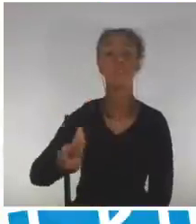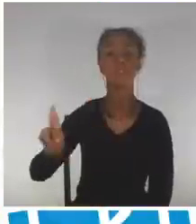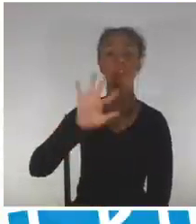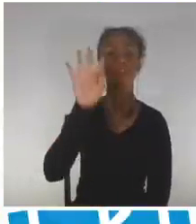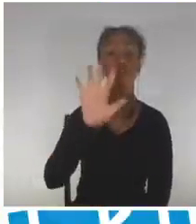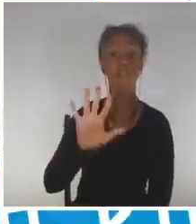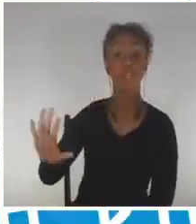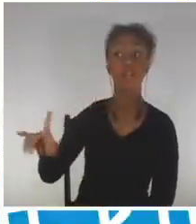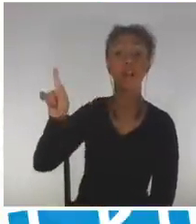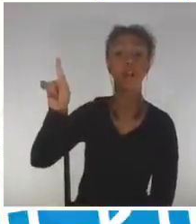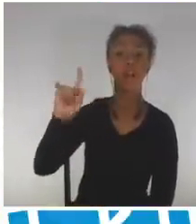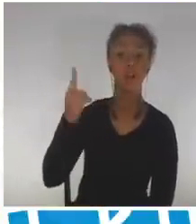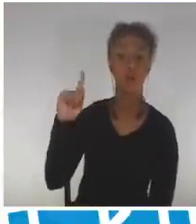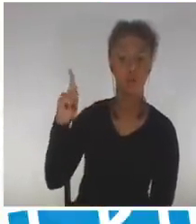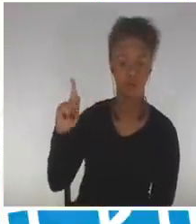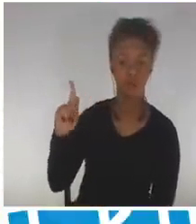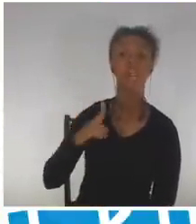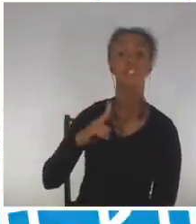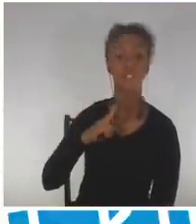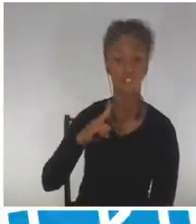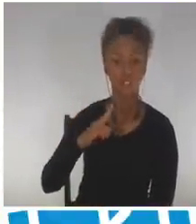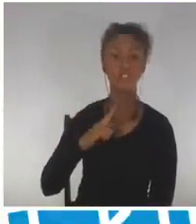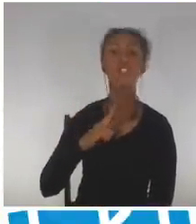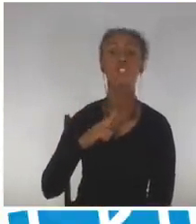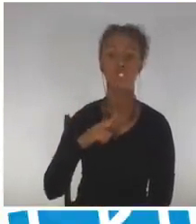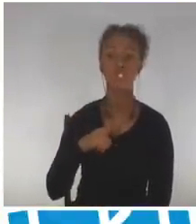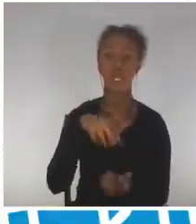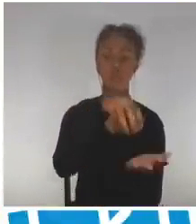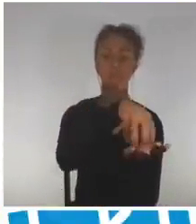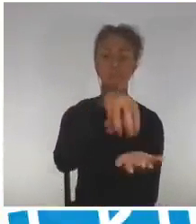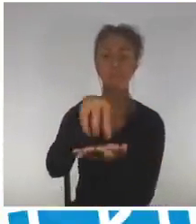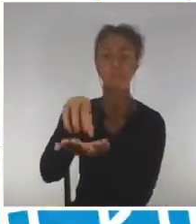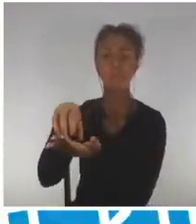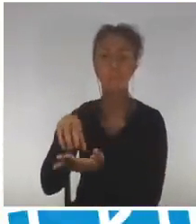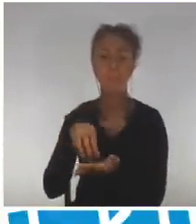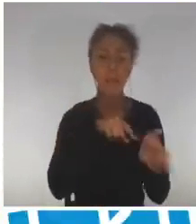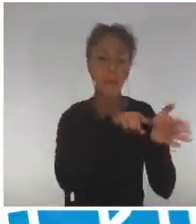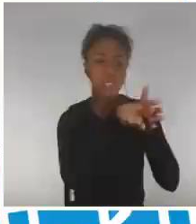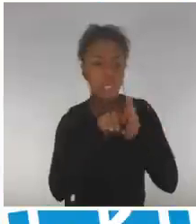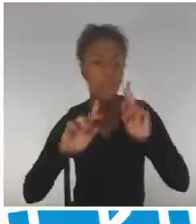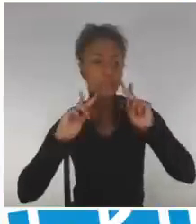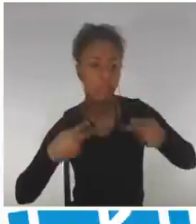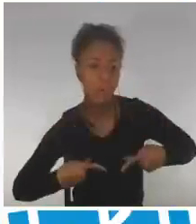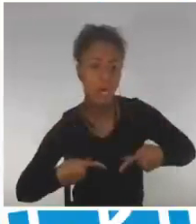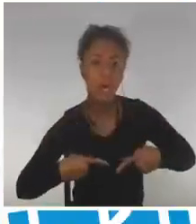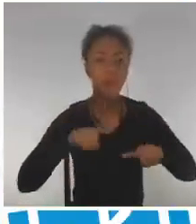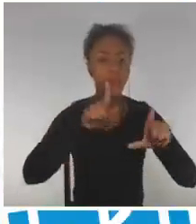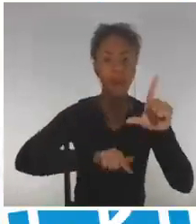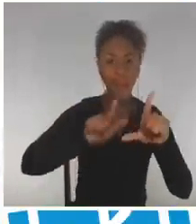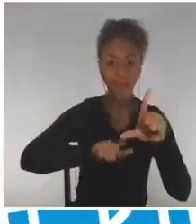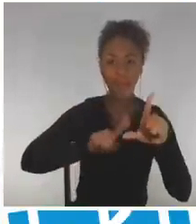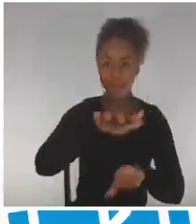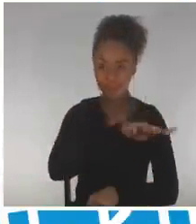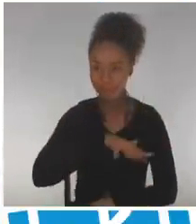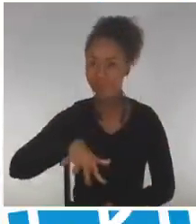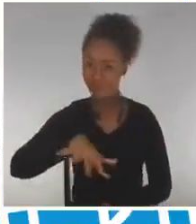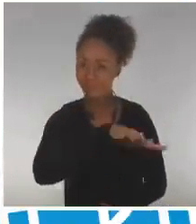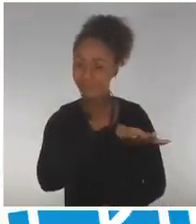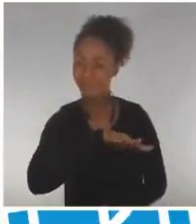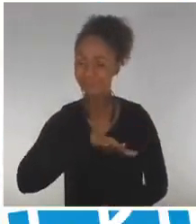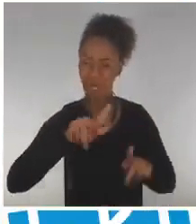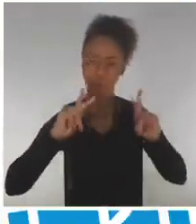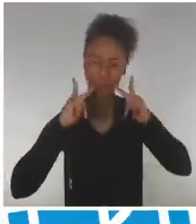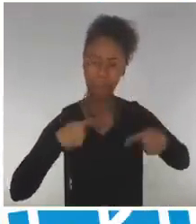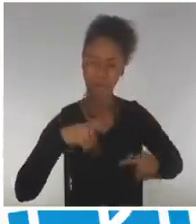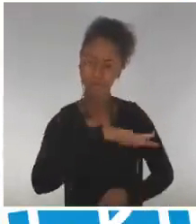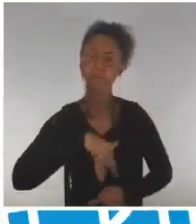aquelas grandes estruturas de Instituto de Ciências Humanas e Letras, toda a área de humanas. Eu acompanhei o início do